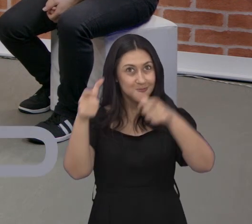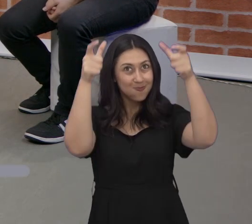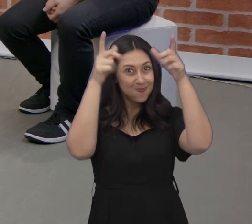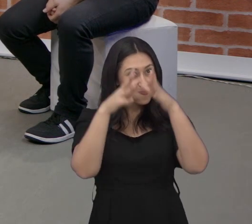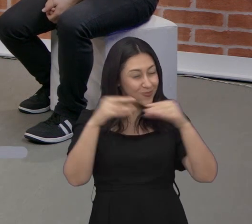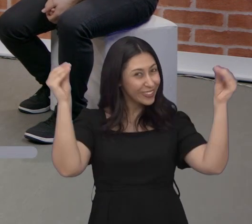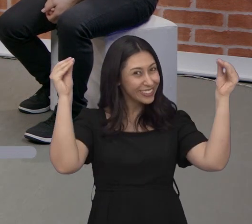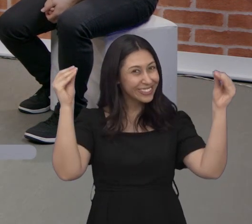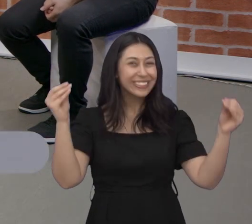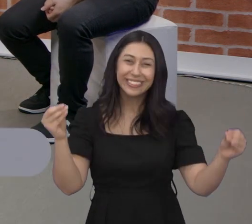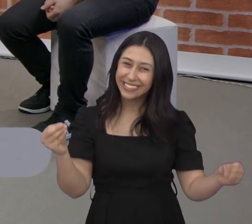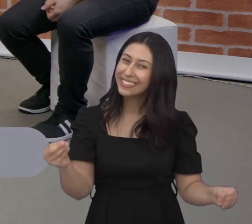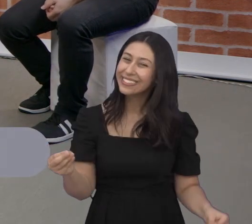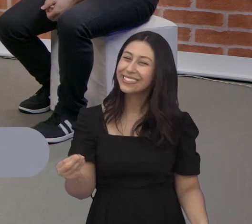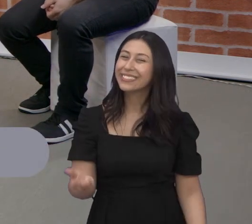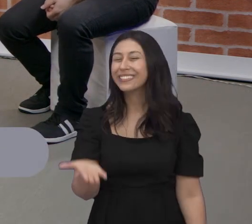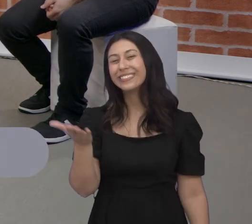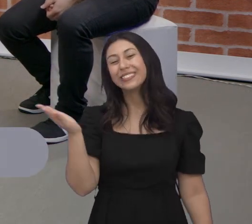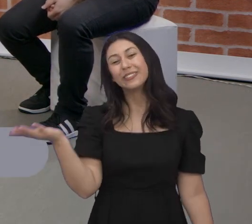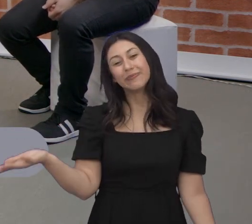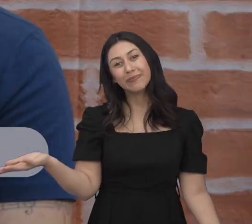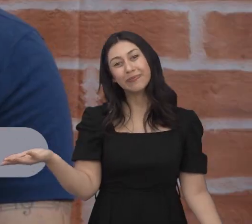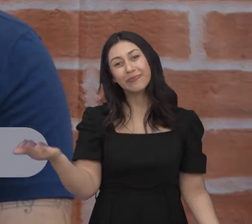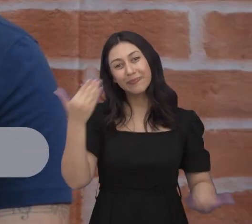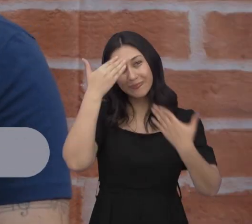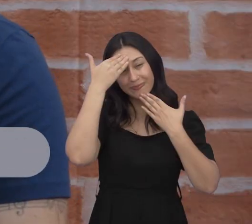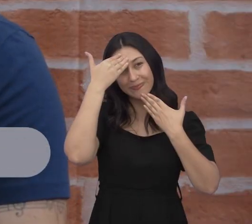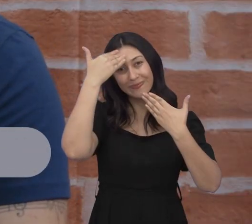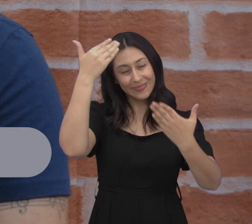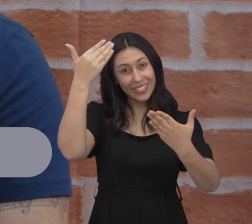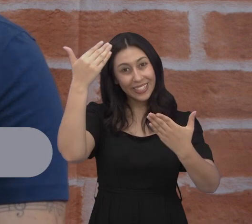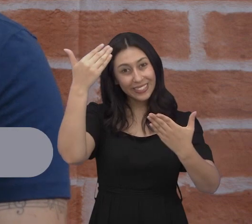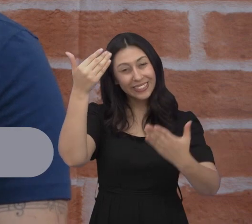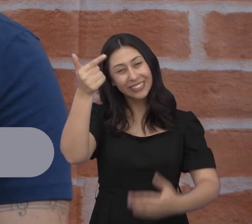era. Vamos nessa. Gente,